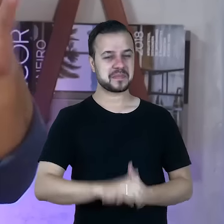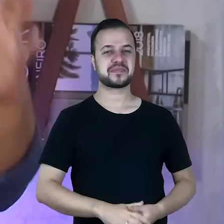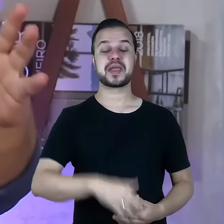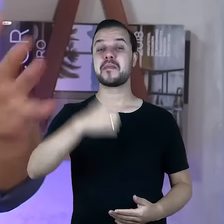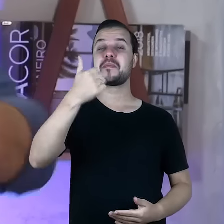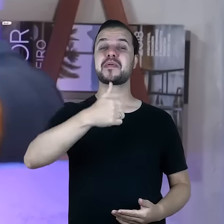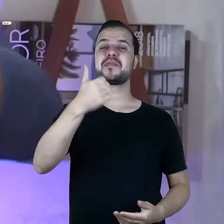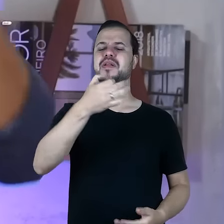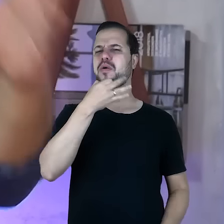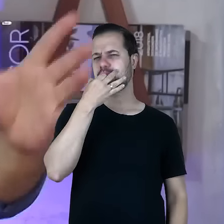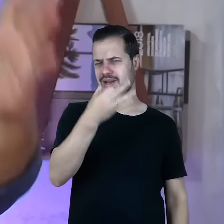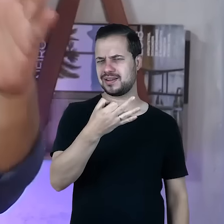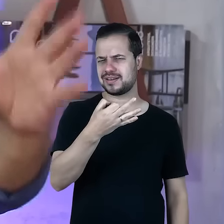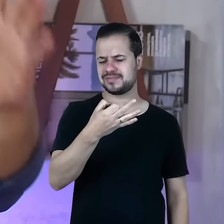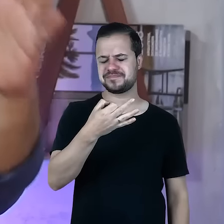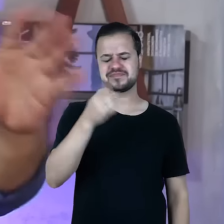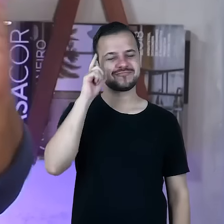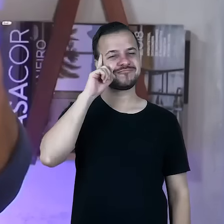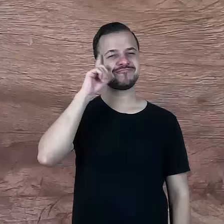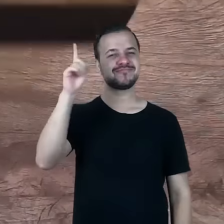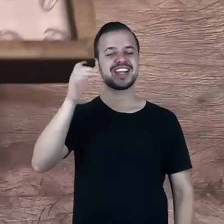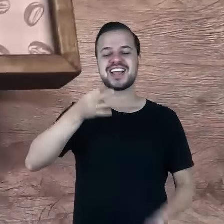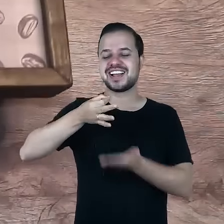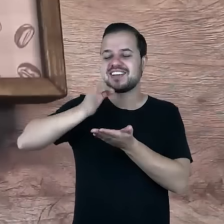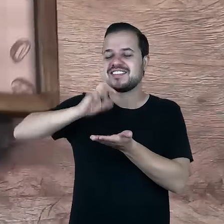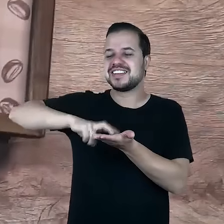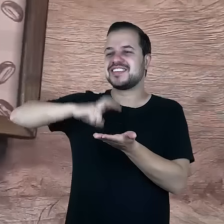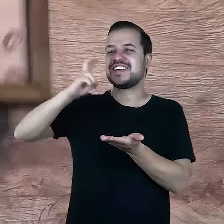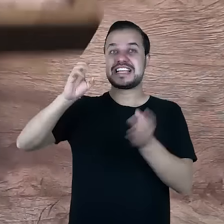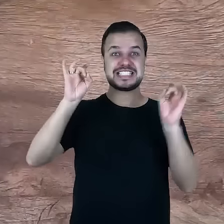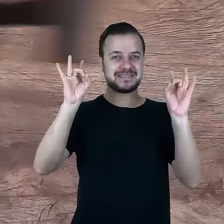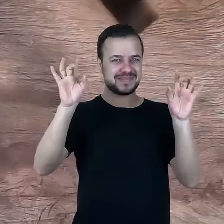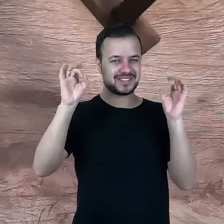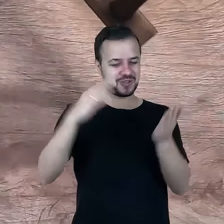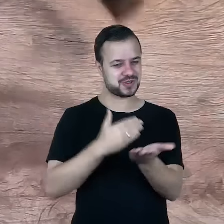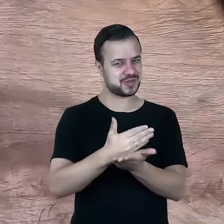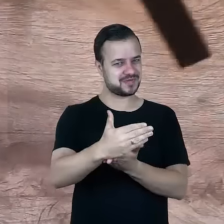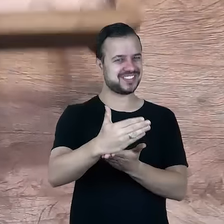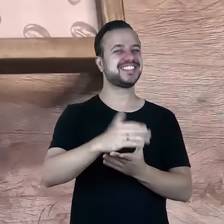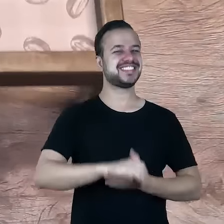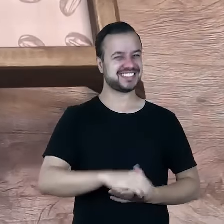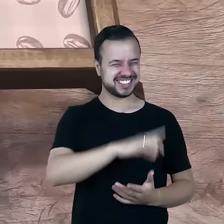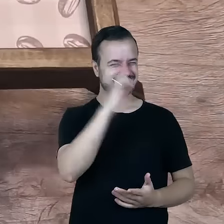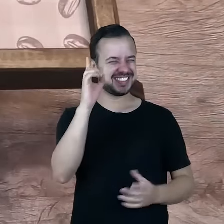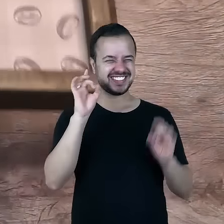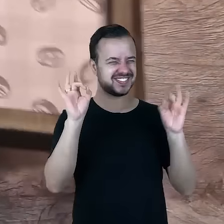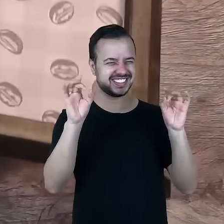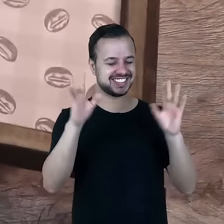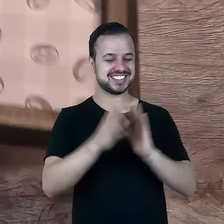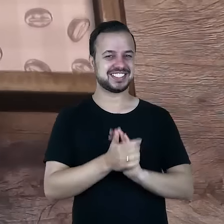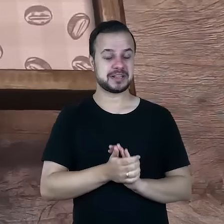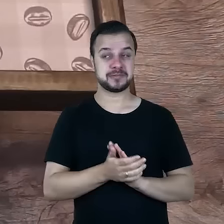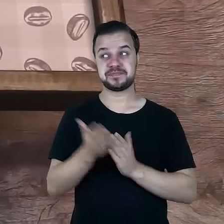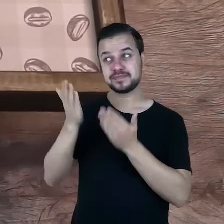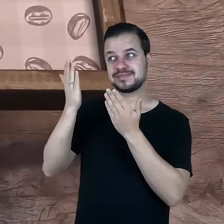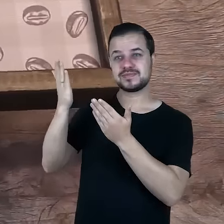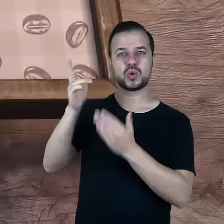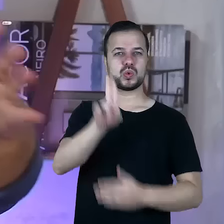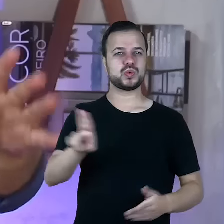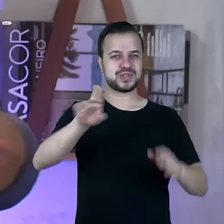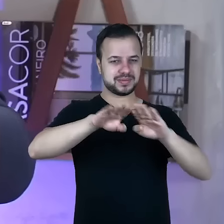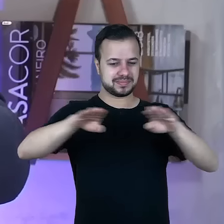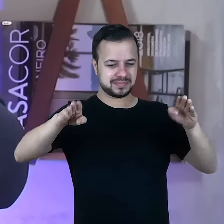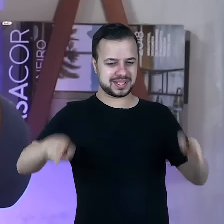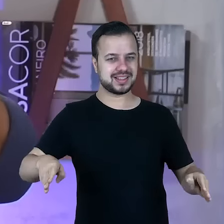manhã especial já para começar bem o dia do seu pai. E para montar o café da manhã eu vou utilizar essa bandeja, que